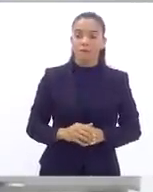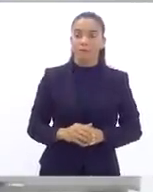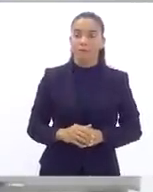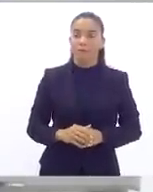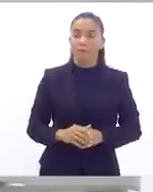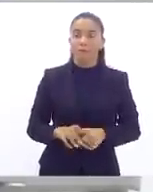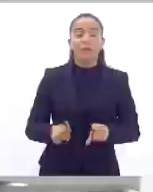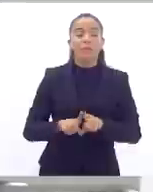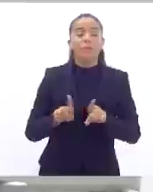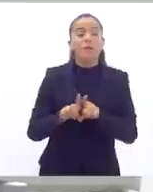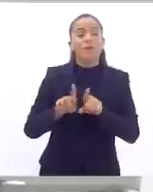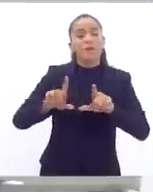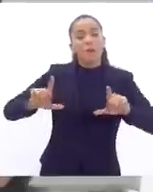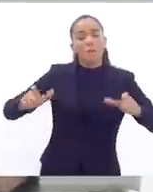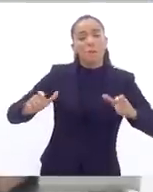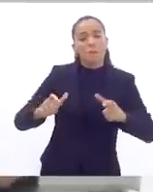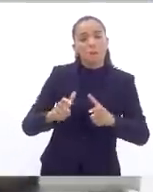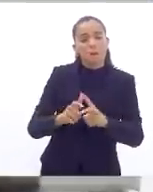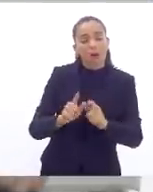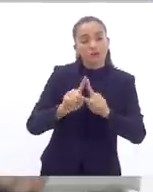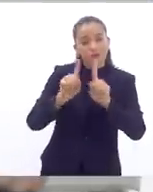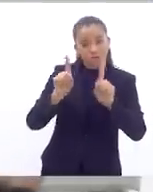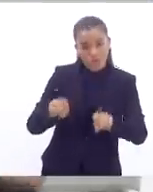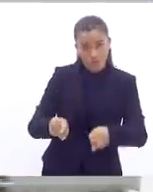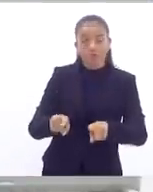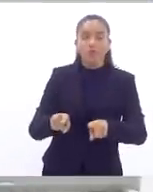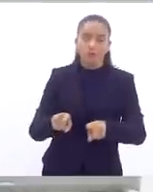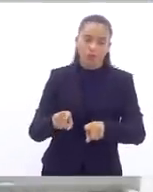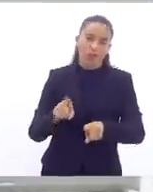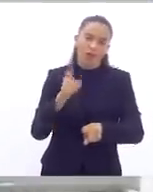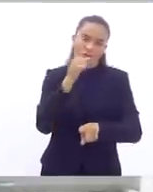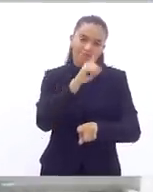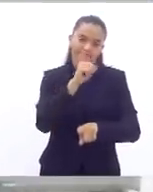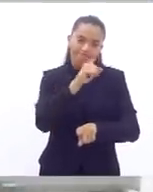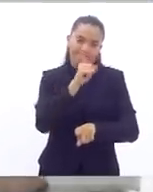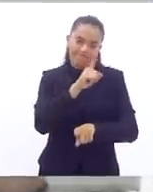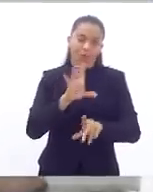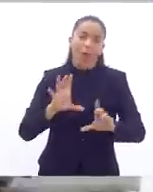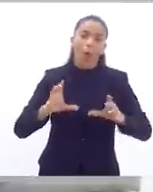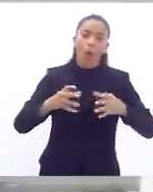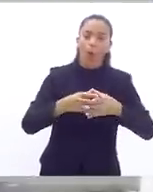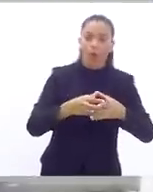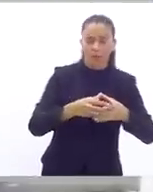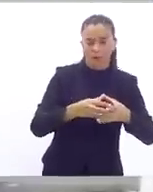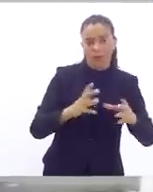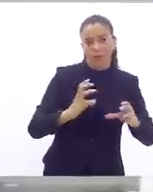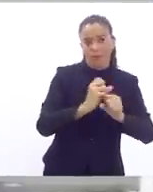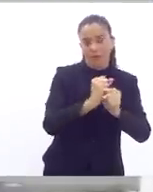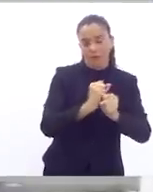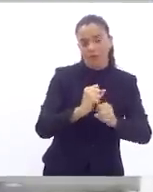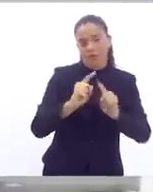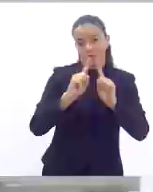de funcionários nas instruções sim existem uma quantidade servidores que está aprovado para ser para ser